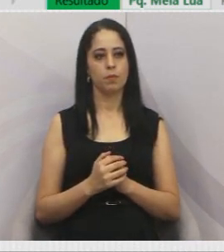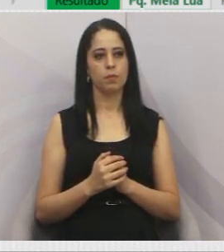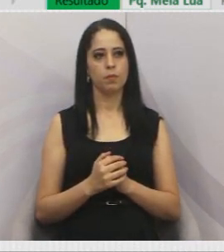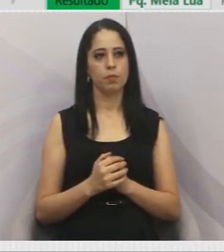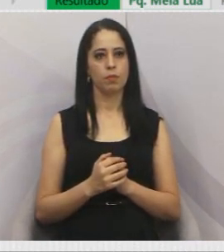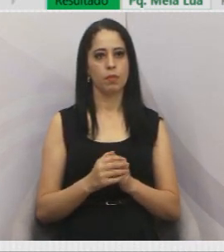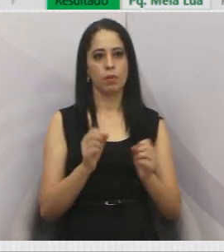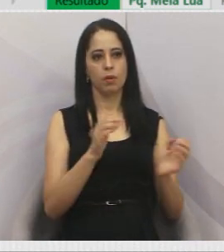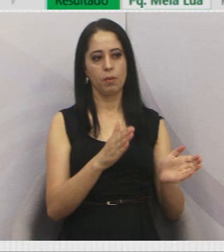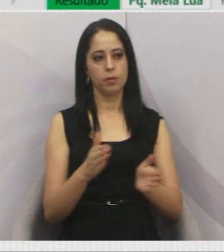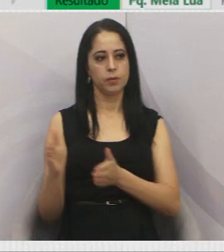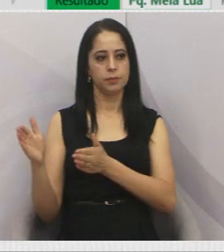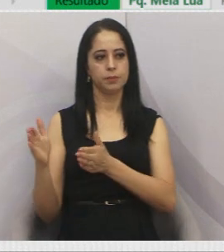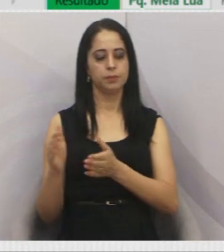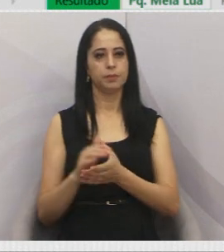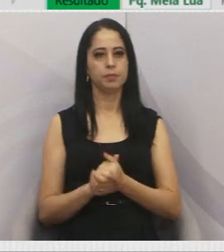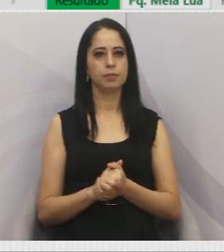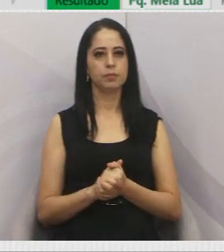Próximo voto.